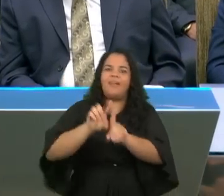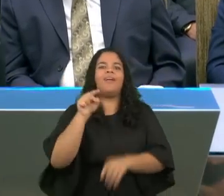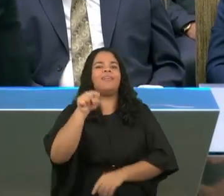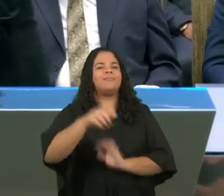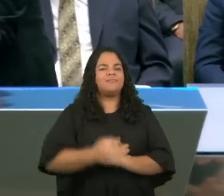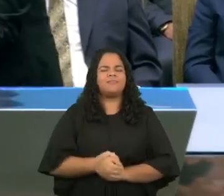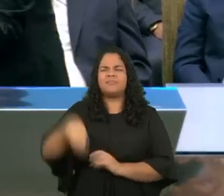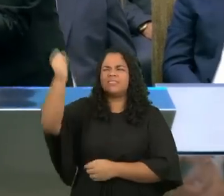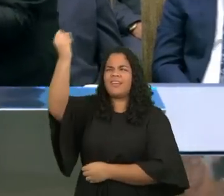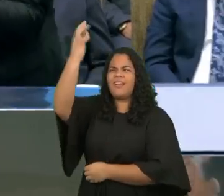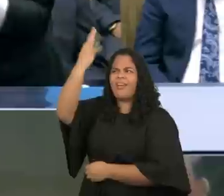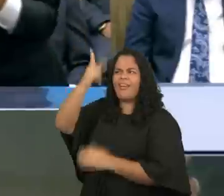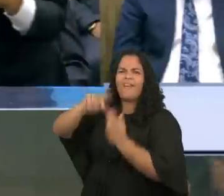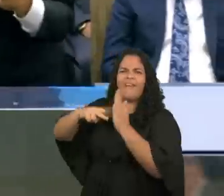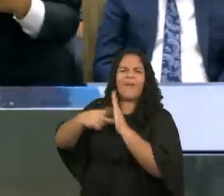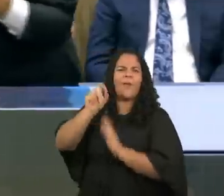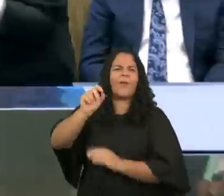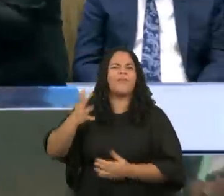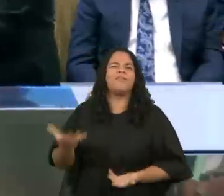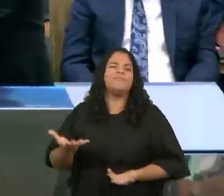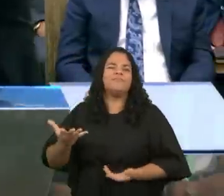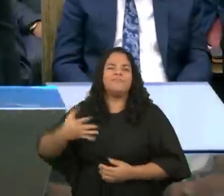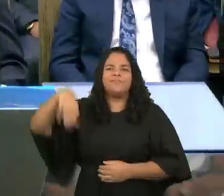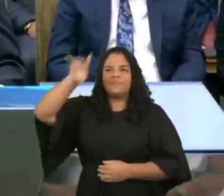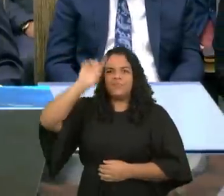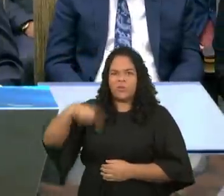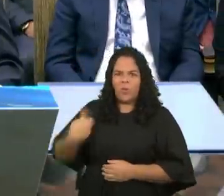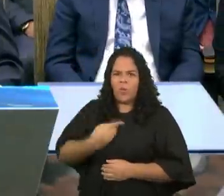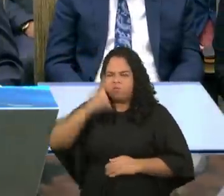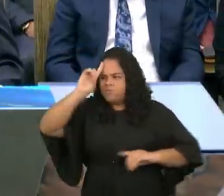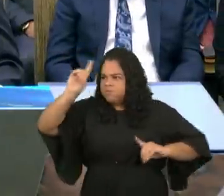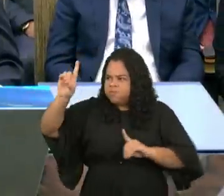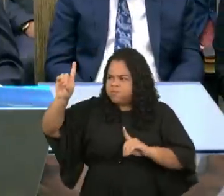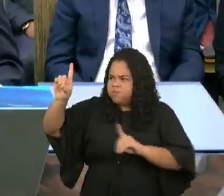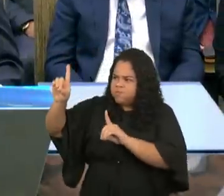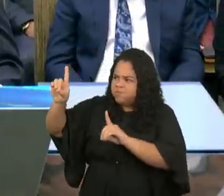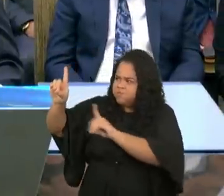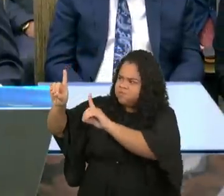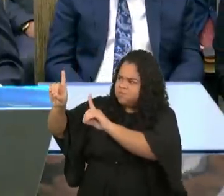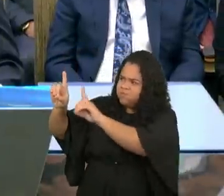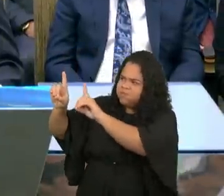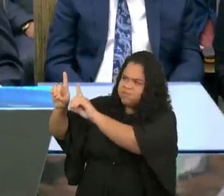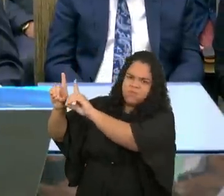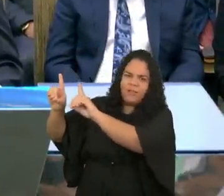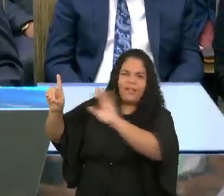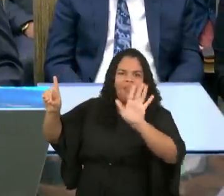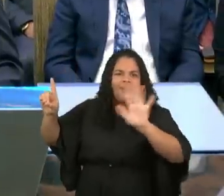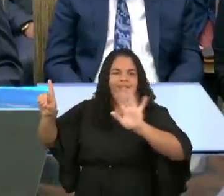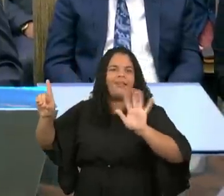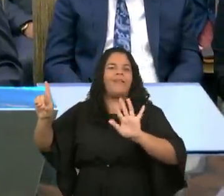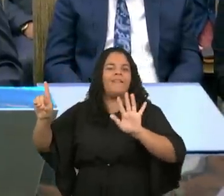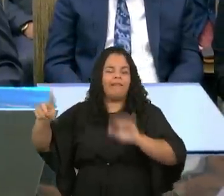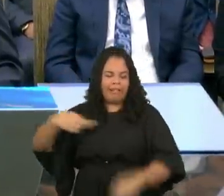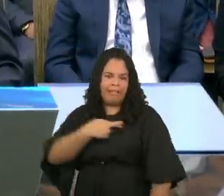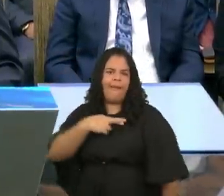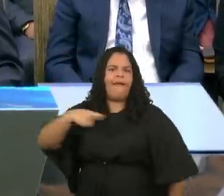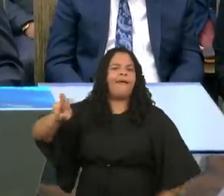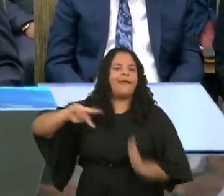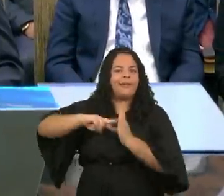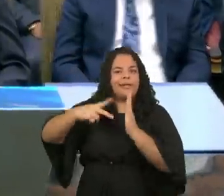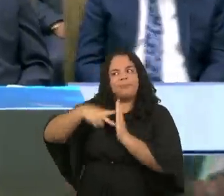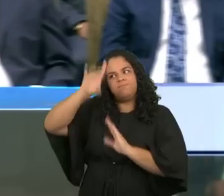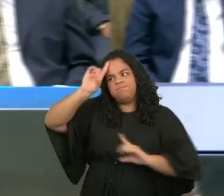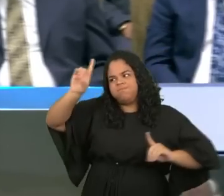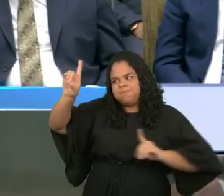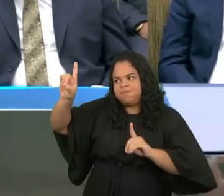Não é a gente indo a Deus. A religião é a gente indo a Deus. A gente querendo chegar em Deus. Mas a graça é